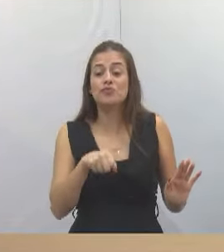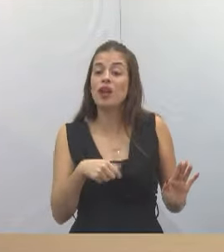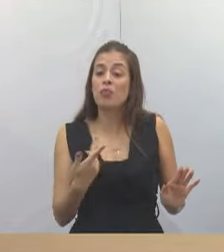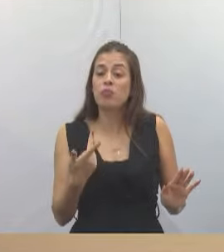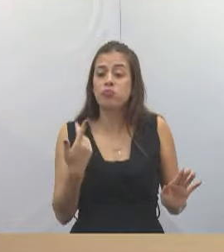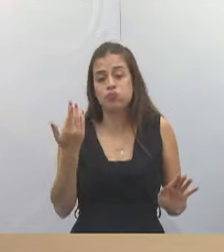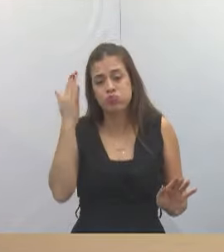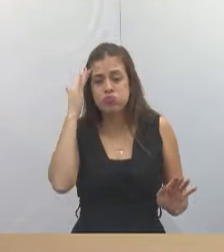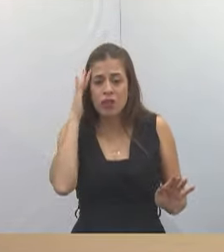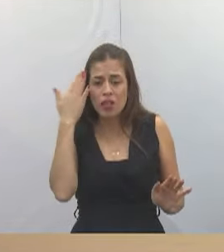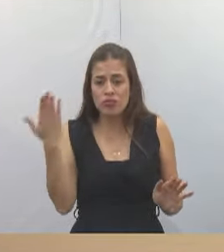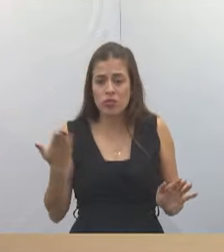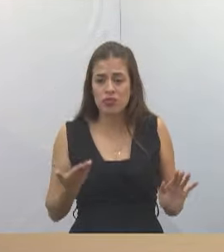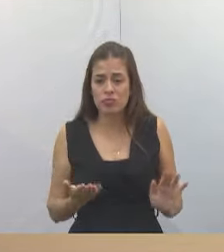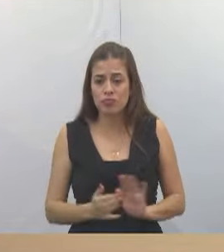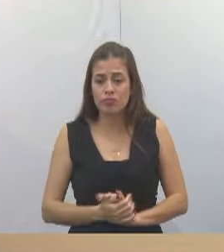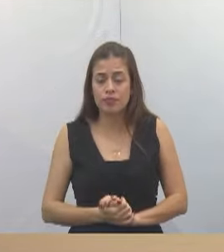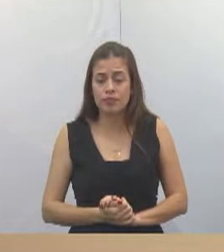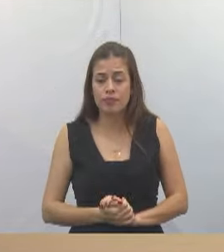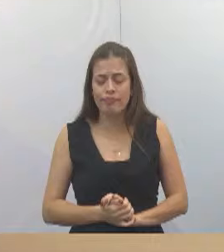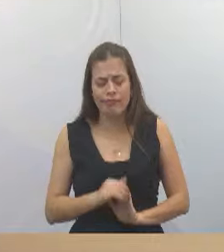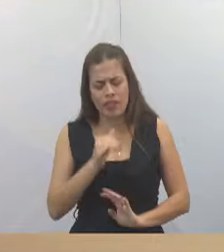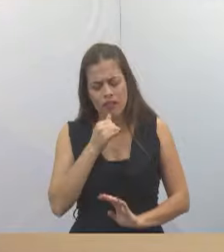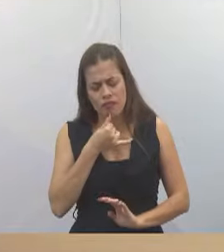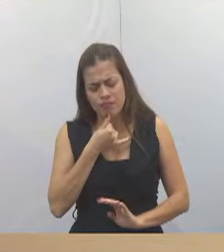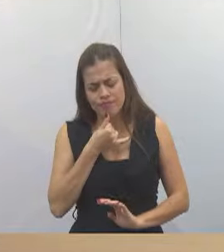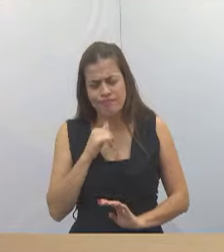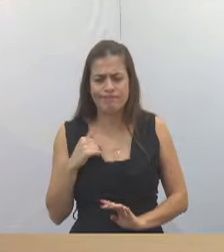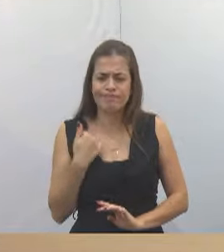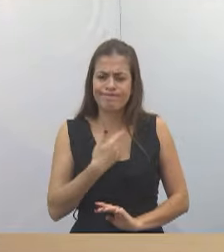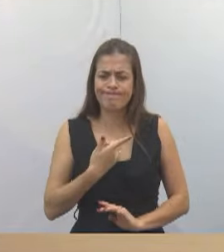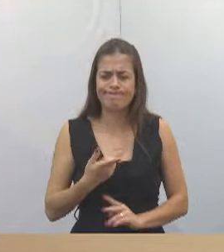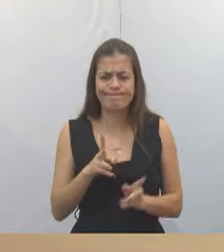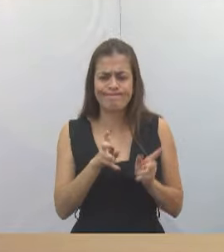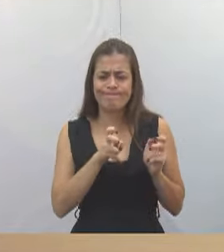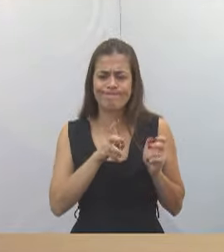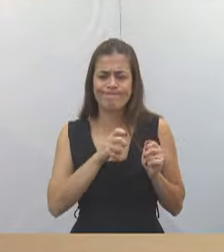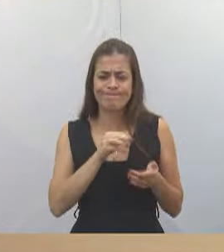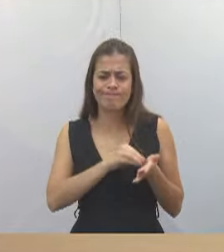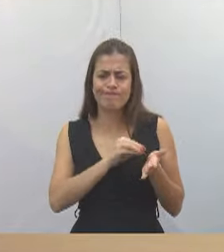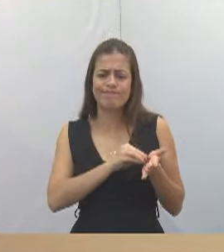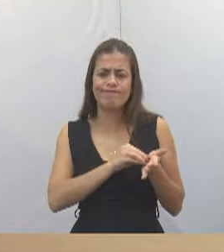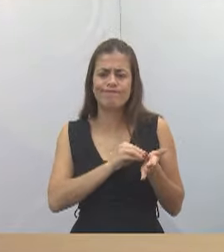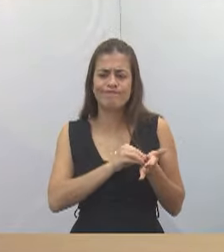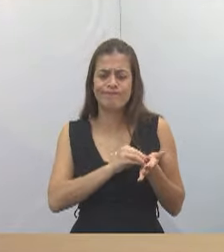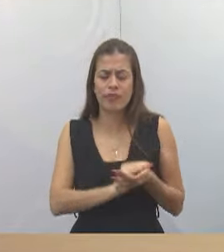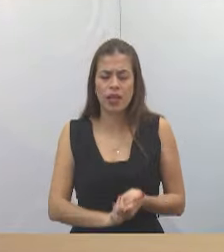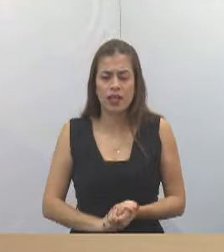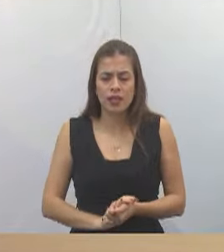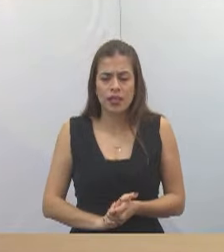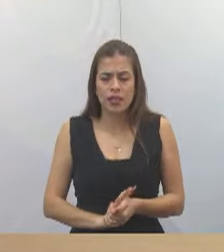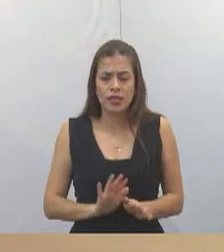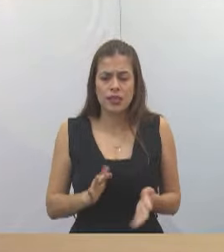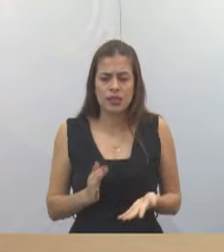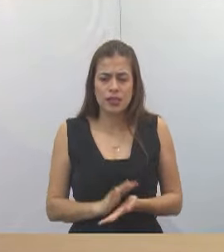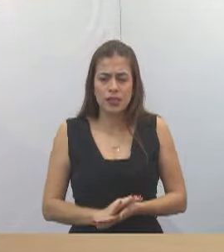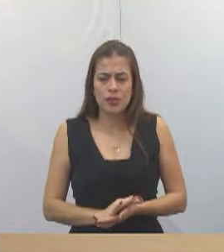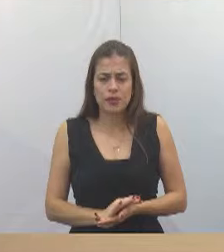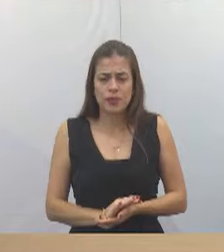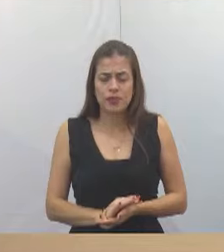bom senso. Infelizmente, a gente vê que está faltando bastante. Então,